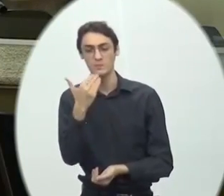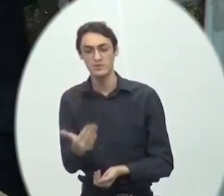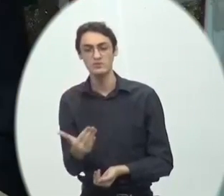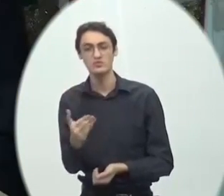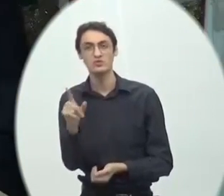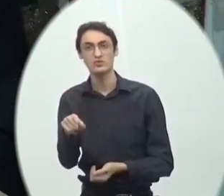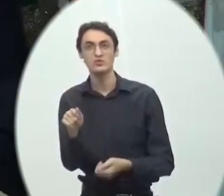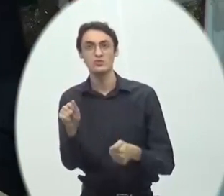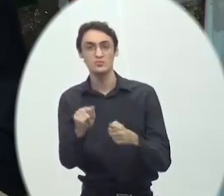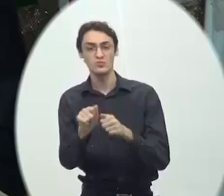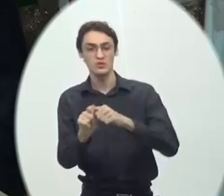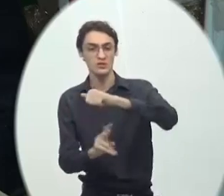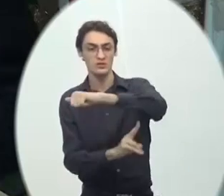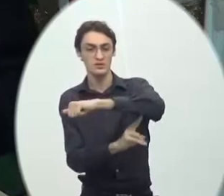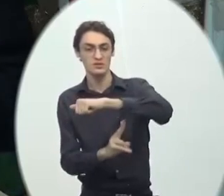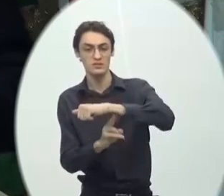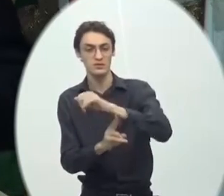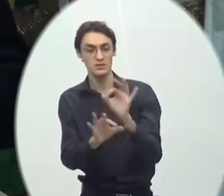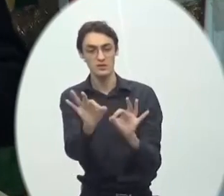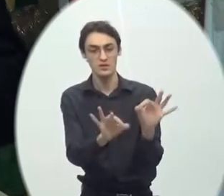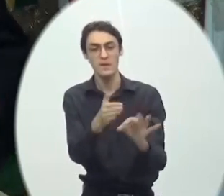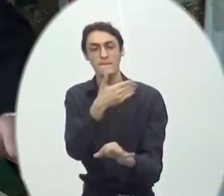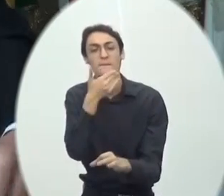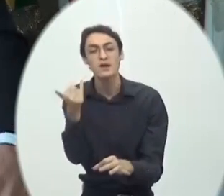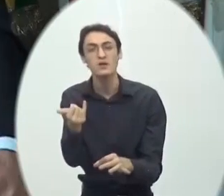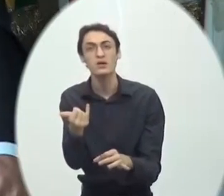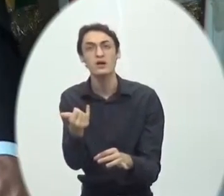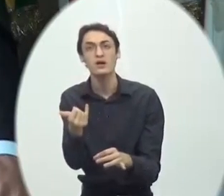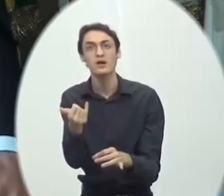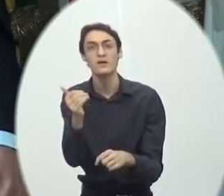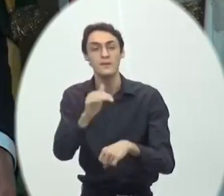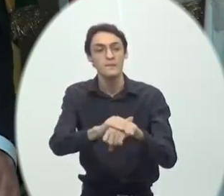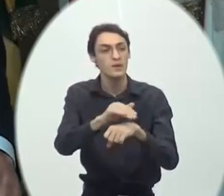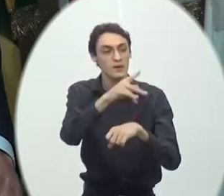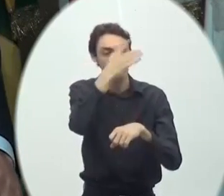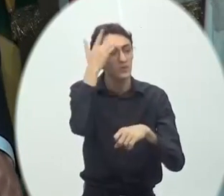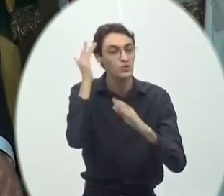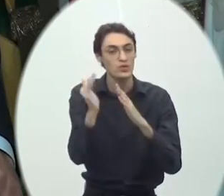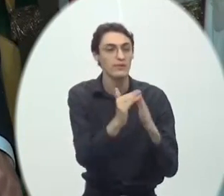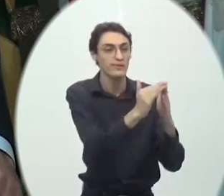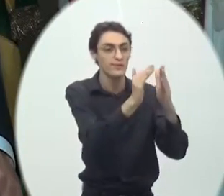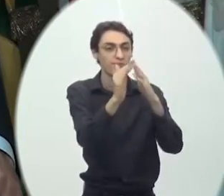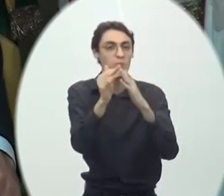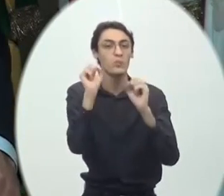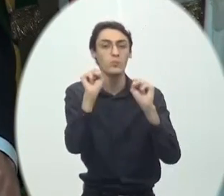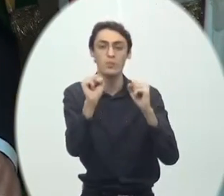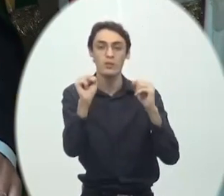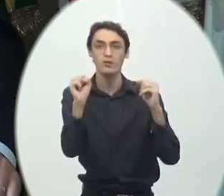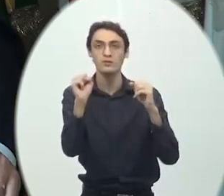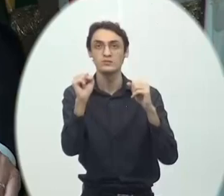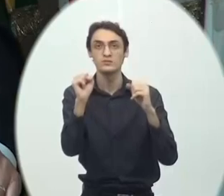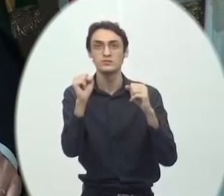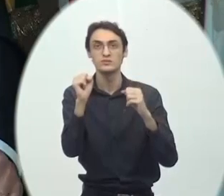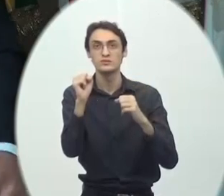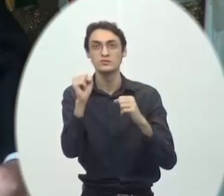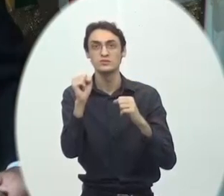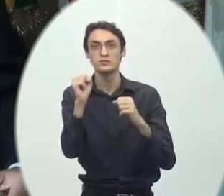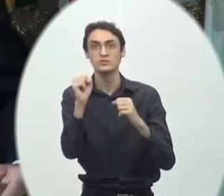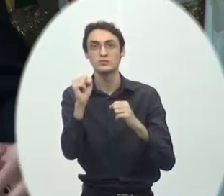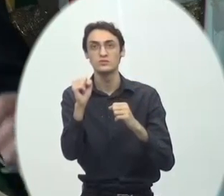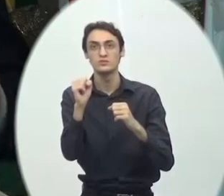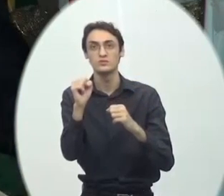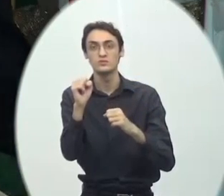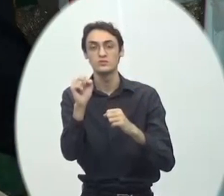é que fosse melhorado aquela pontezinha para aquele morador poder, pelo menos, chegar na sua